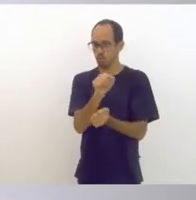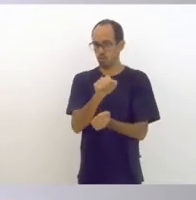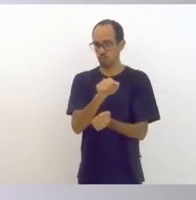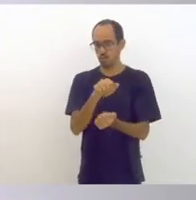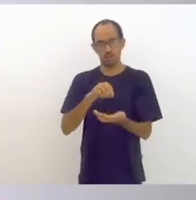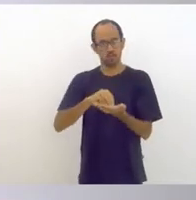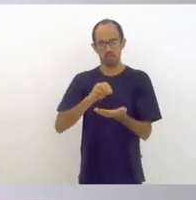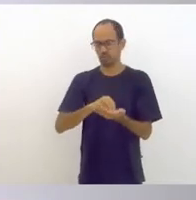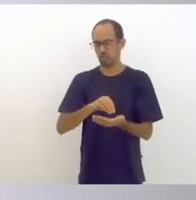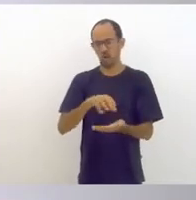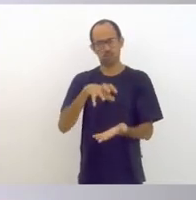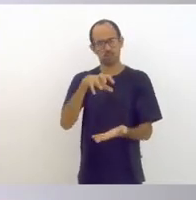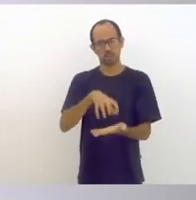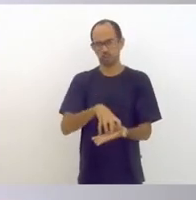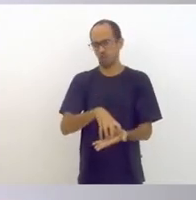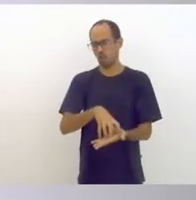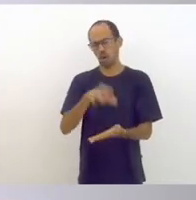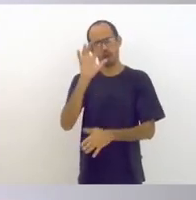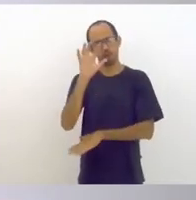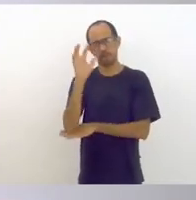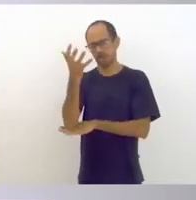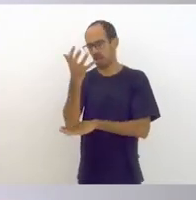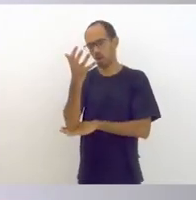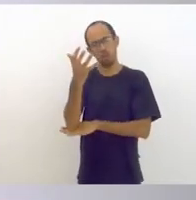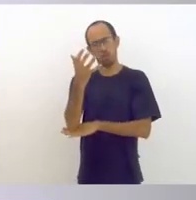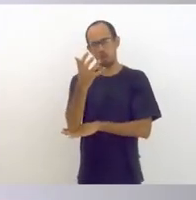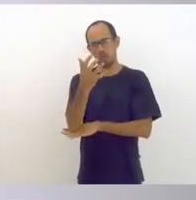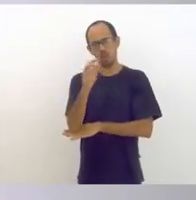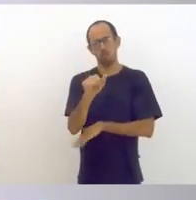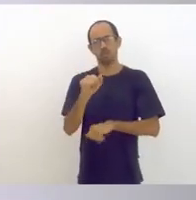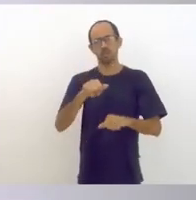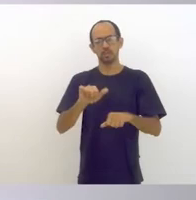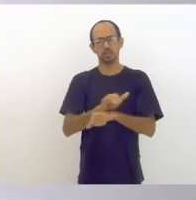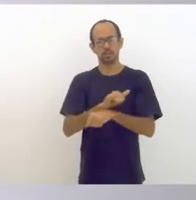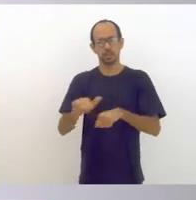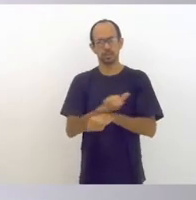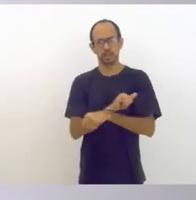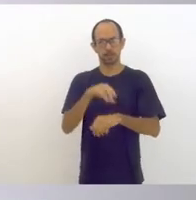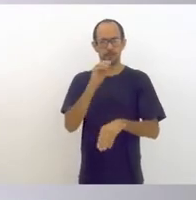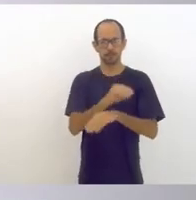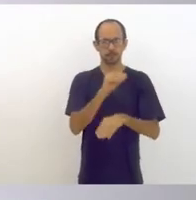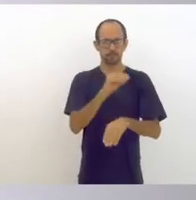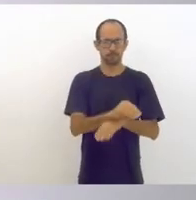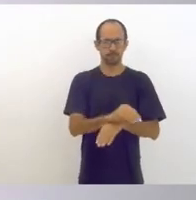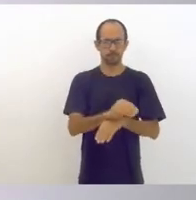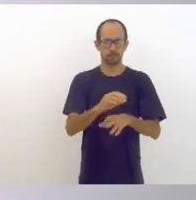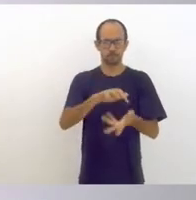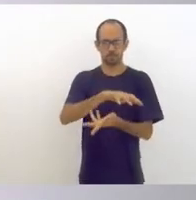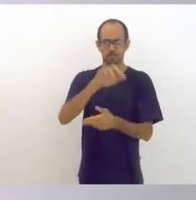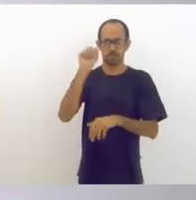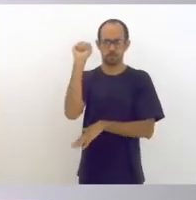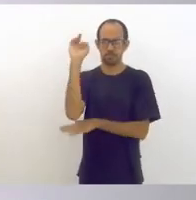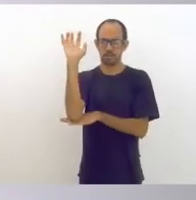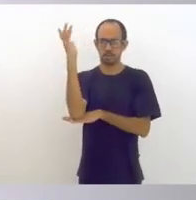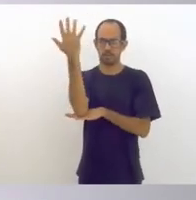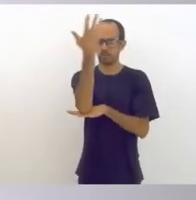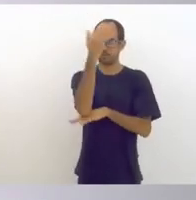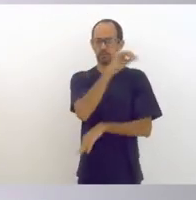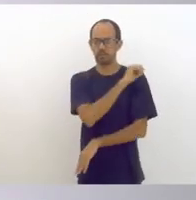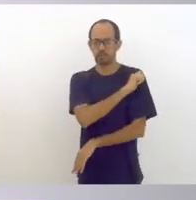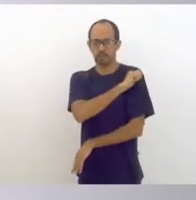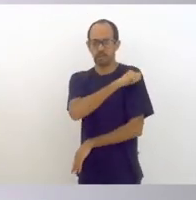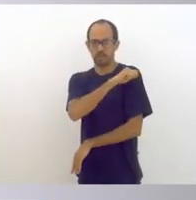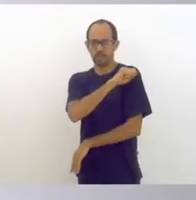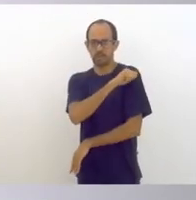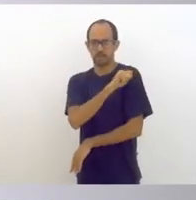órgão ambiental instrumento para proteger o meio ambiente, fiscalizar, exercer o seu papel de proteção